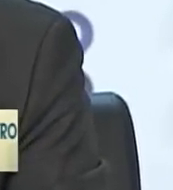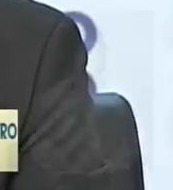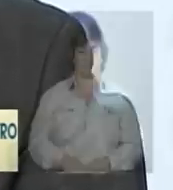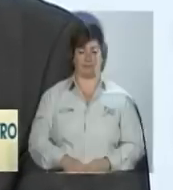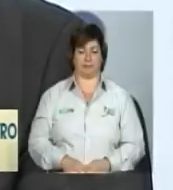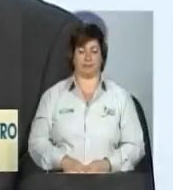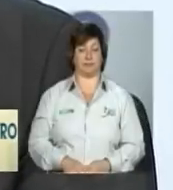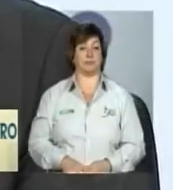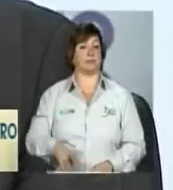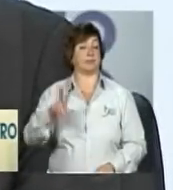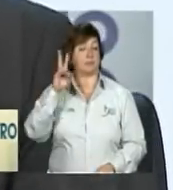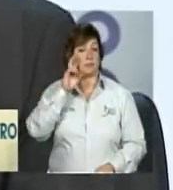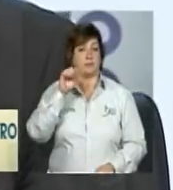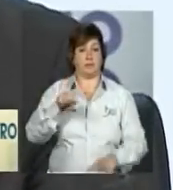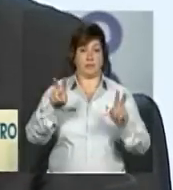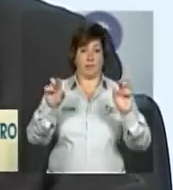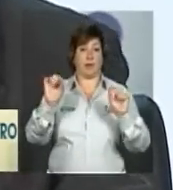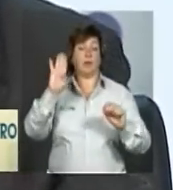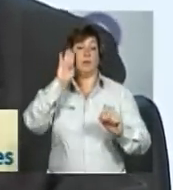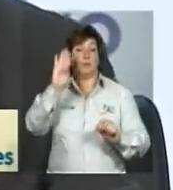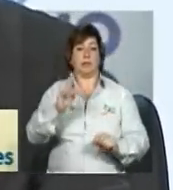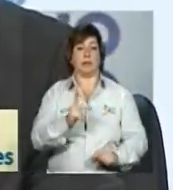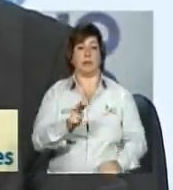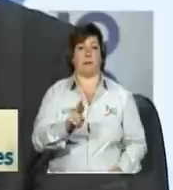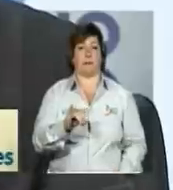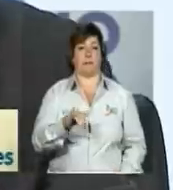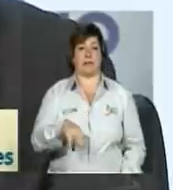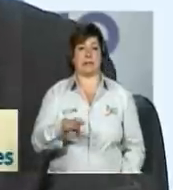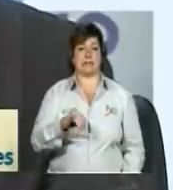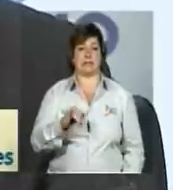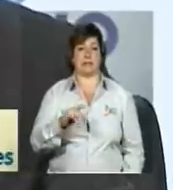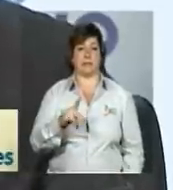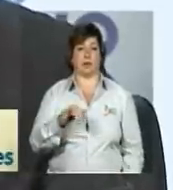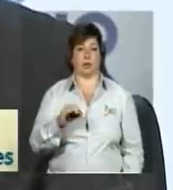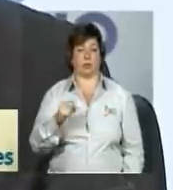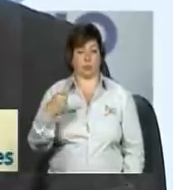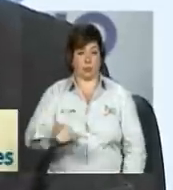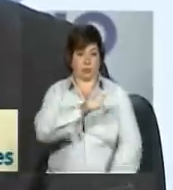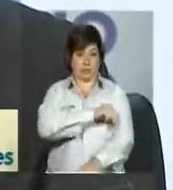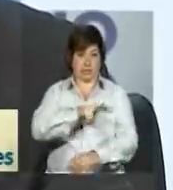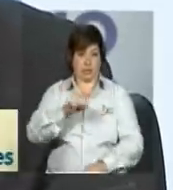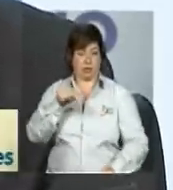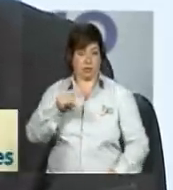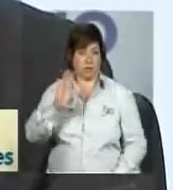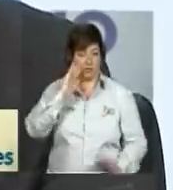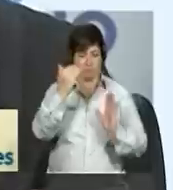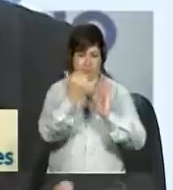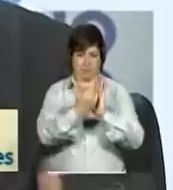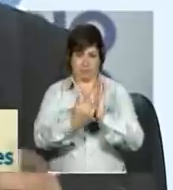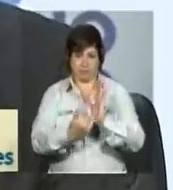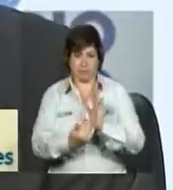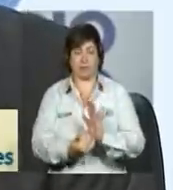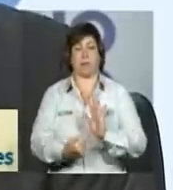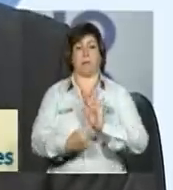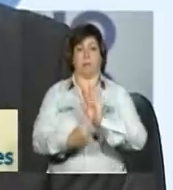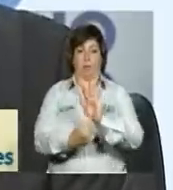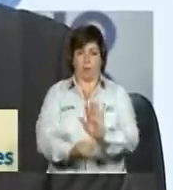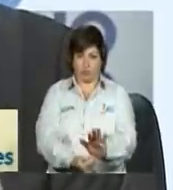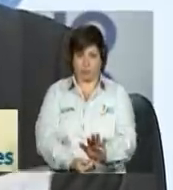Bom, a questão dos princípios do Rio é uma questão fundamental no texto. Os princípios são reafirmados